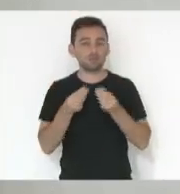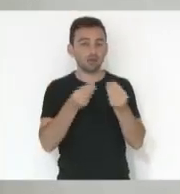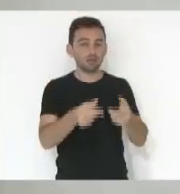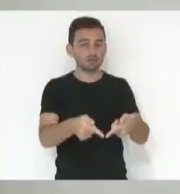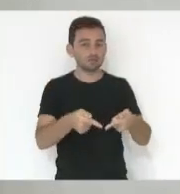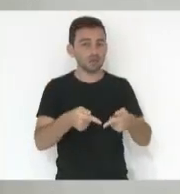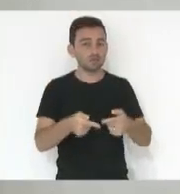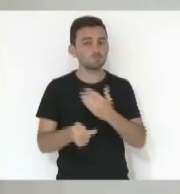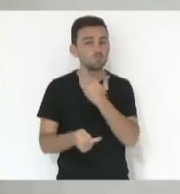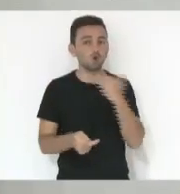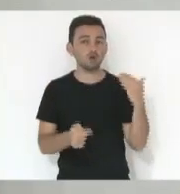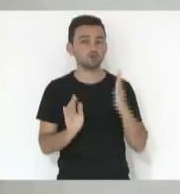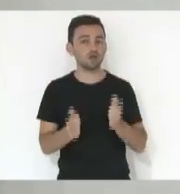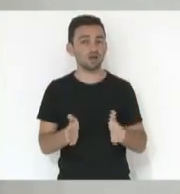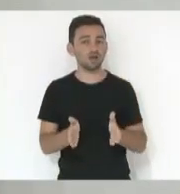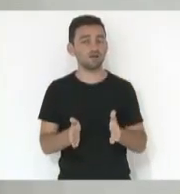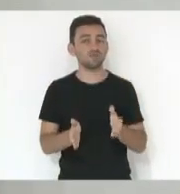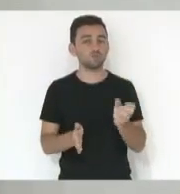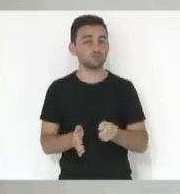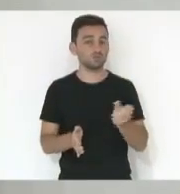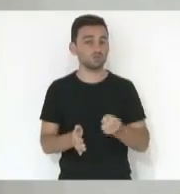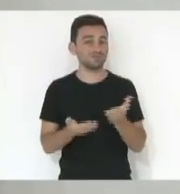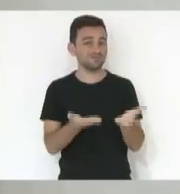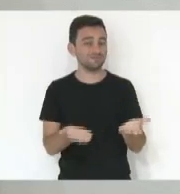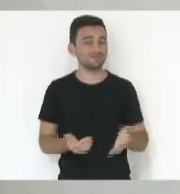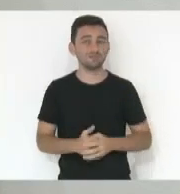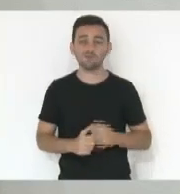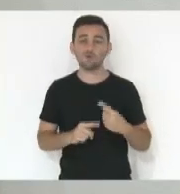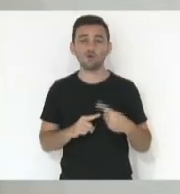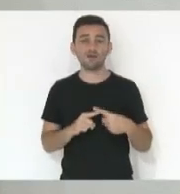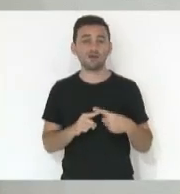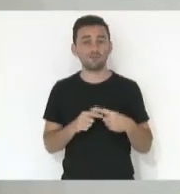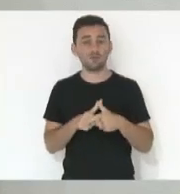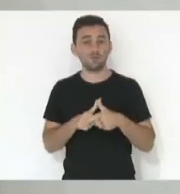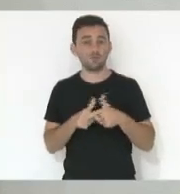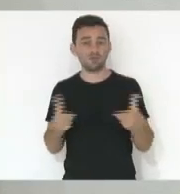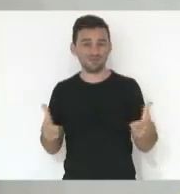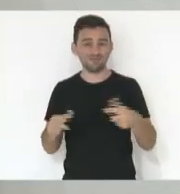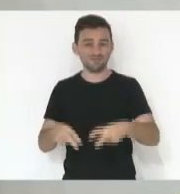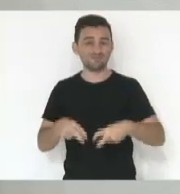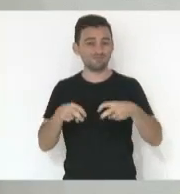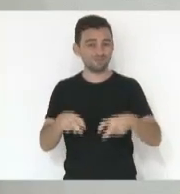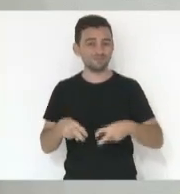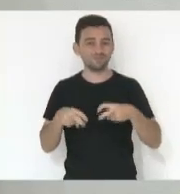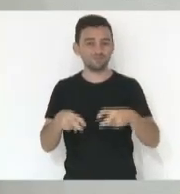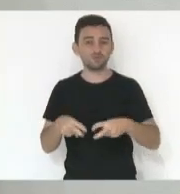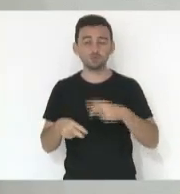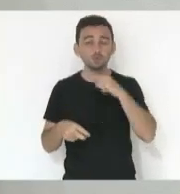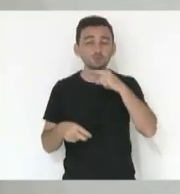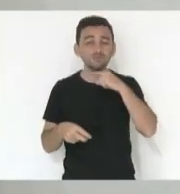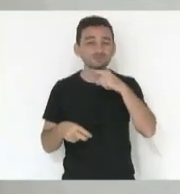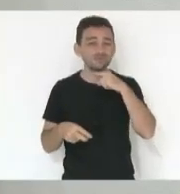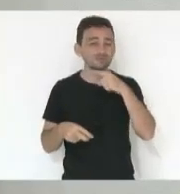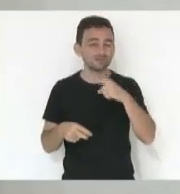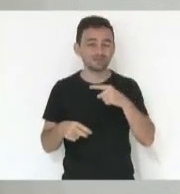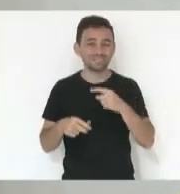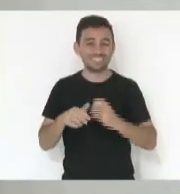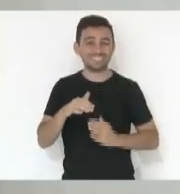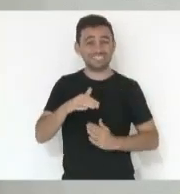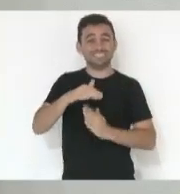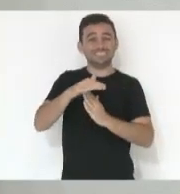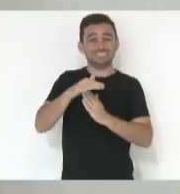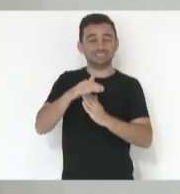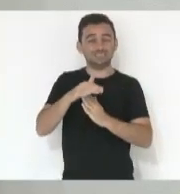sua aposentadoria, porque a maioria dos nossos agricultores não vão ter sequer a oportunidade